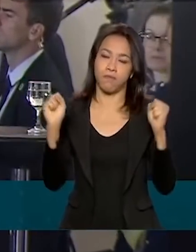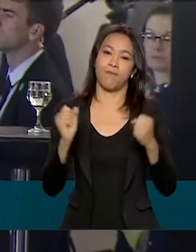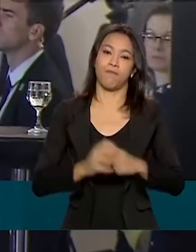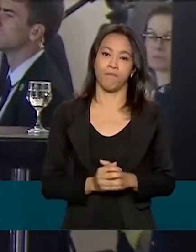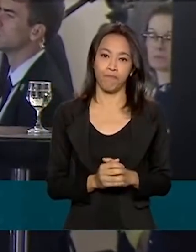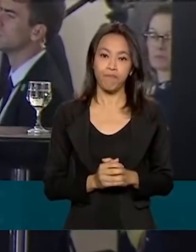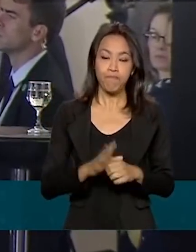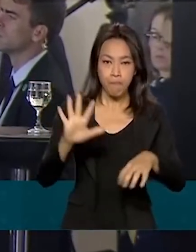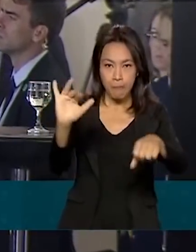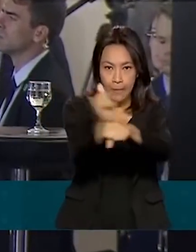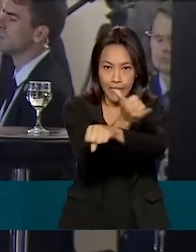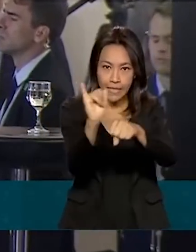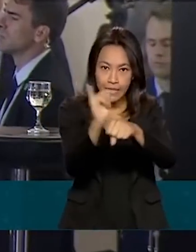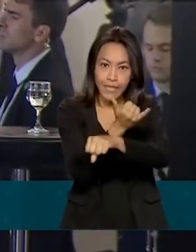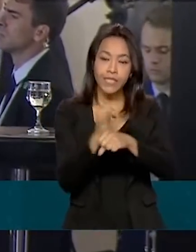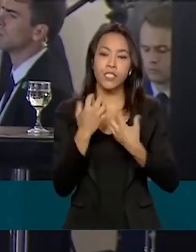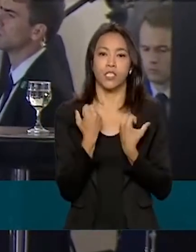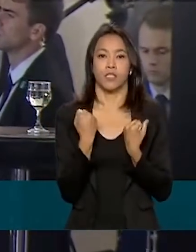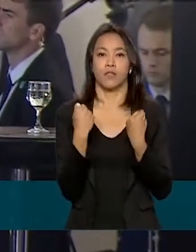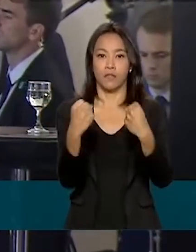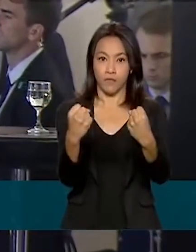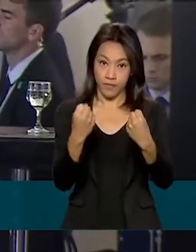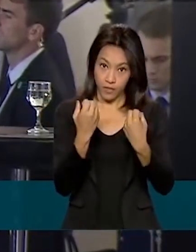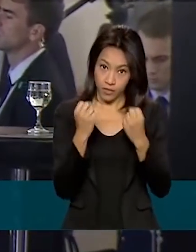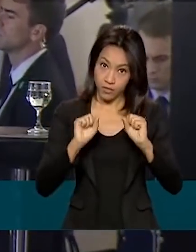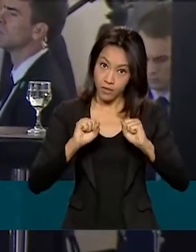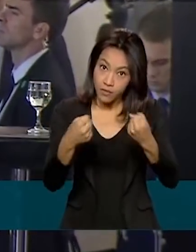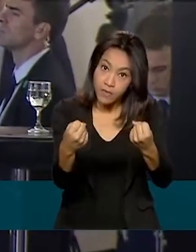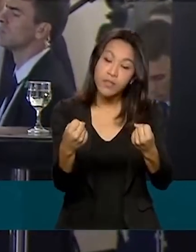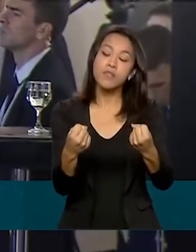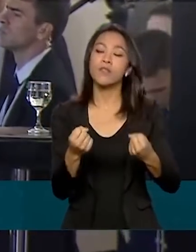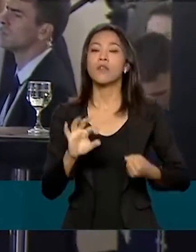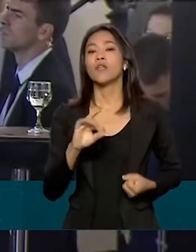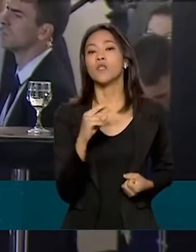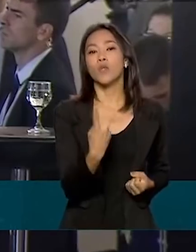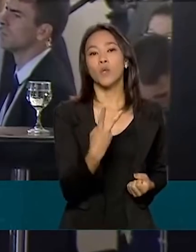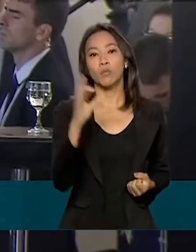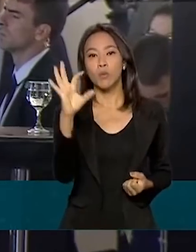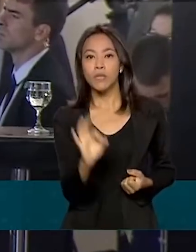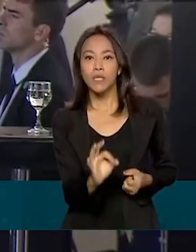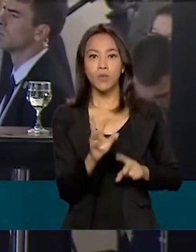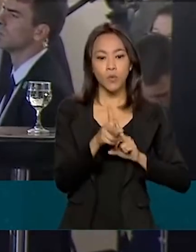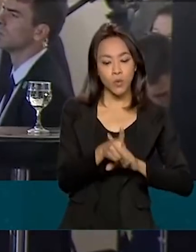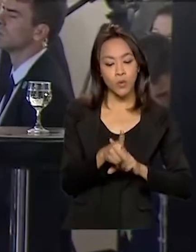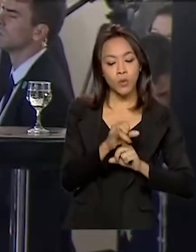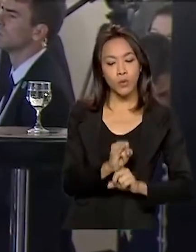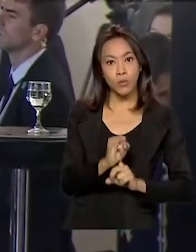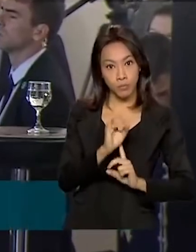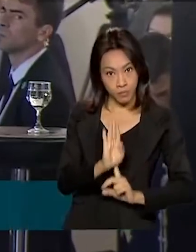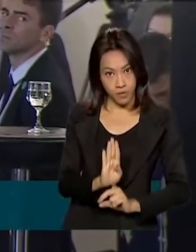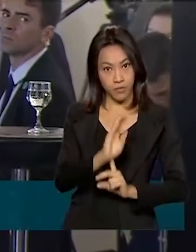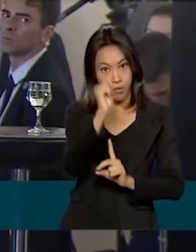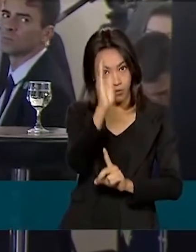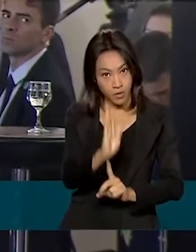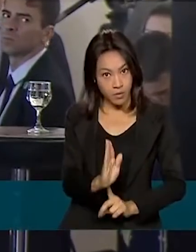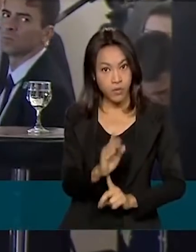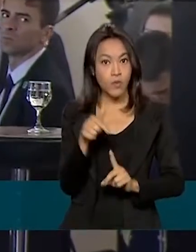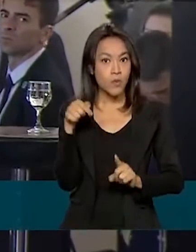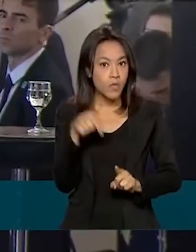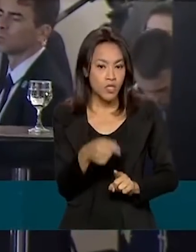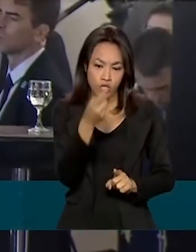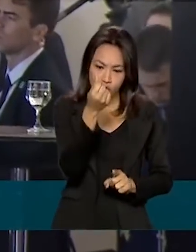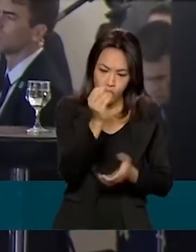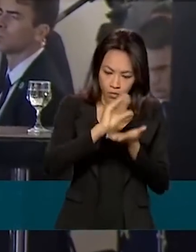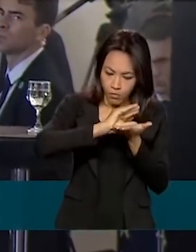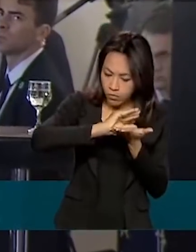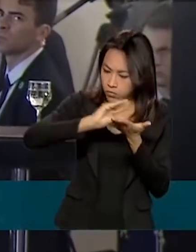A Estratégia Nacional de Defesa prevê que ao menos 2% do produto interno bruto do país devem ser destinados